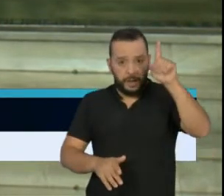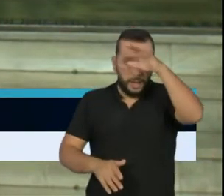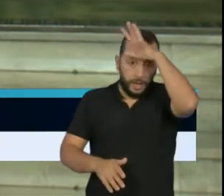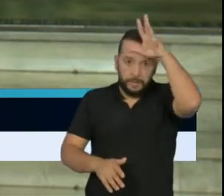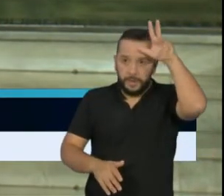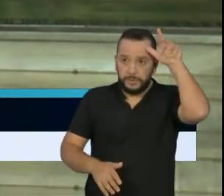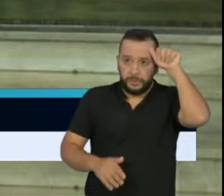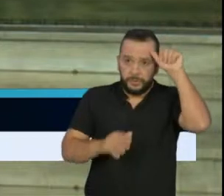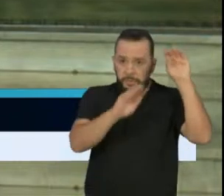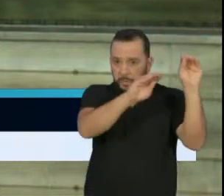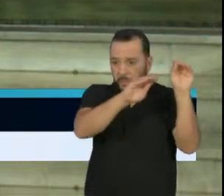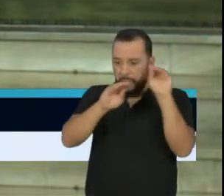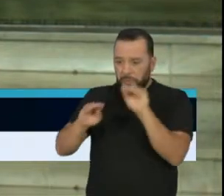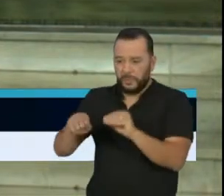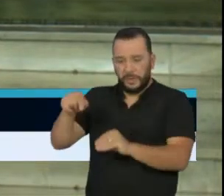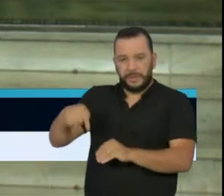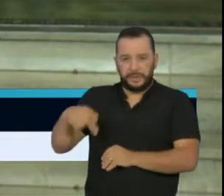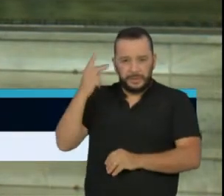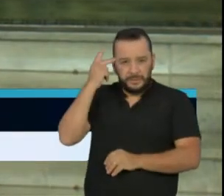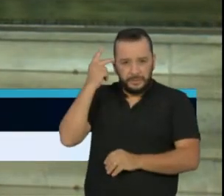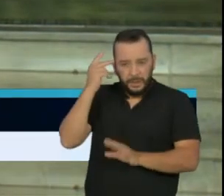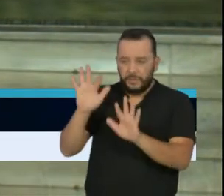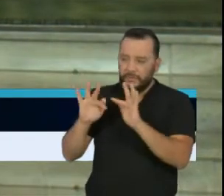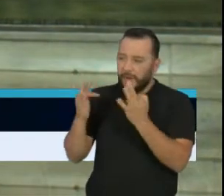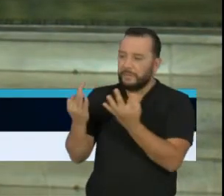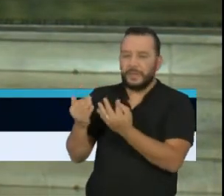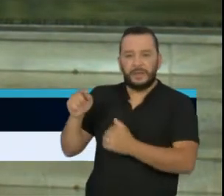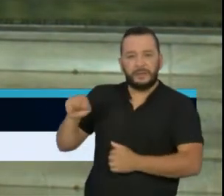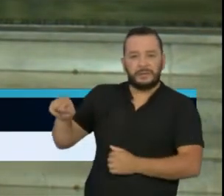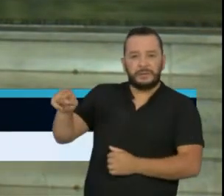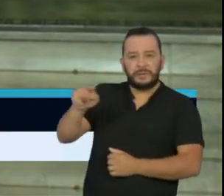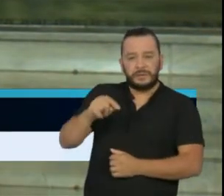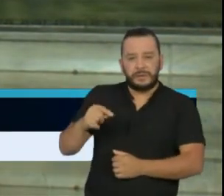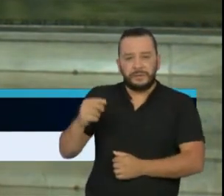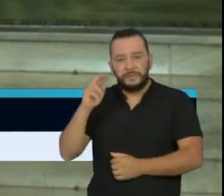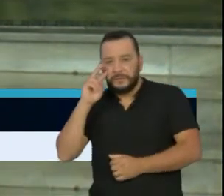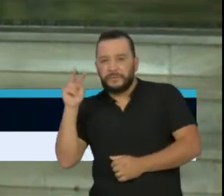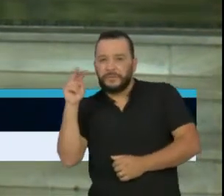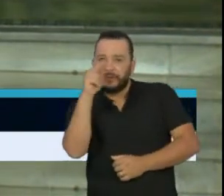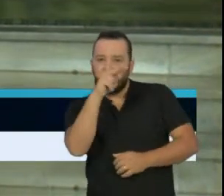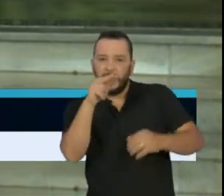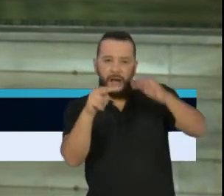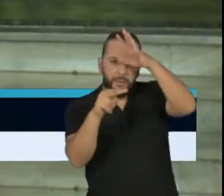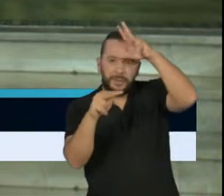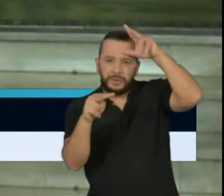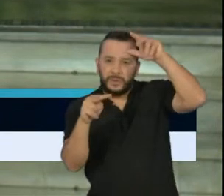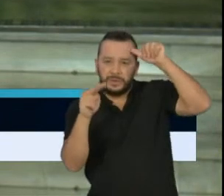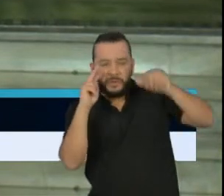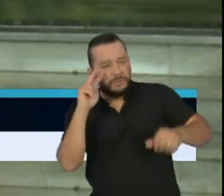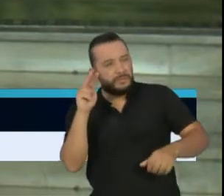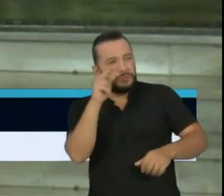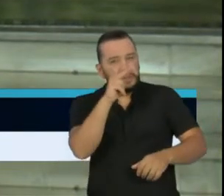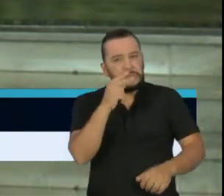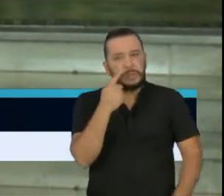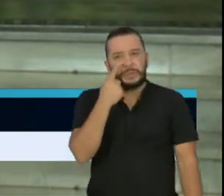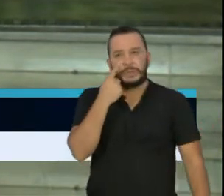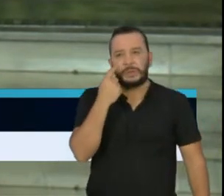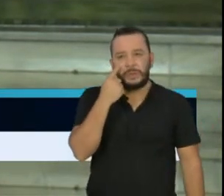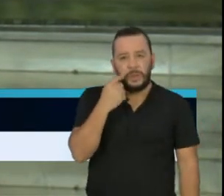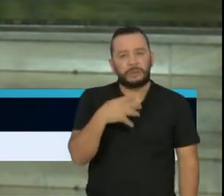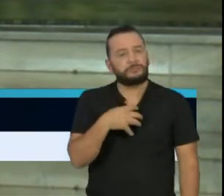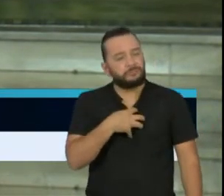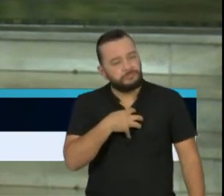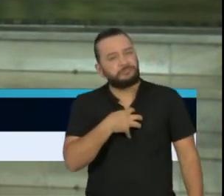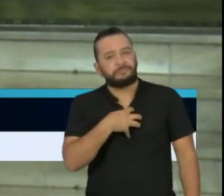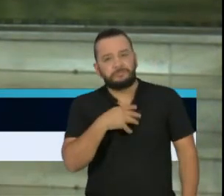certamente choram pelos seus parentes e amigos que perderam as suas vidas nos últimos dias. E eu aqui transmito a